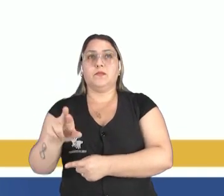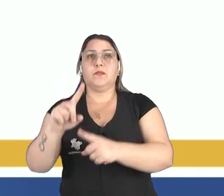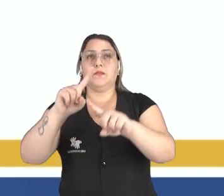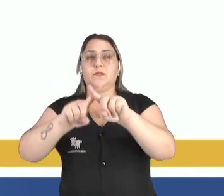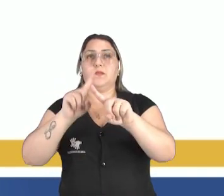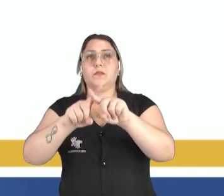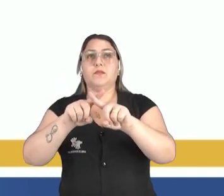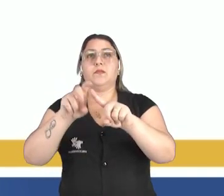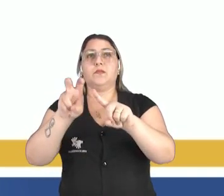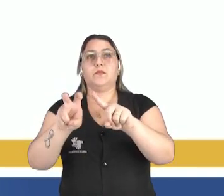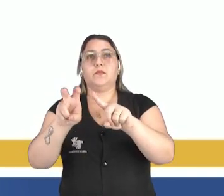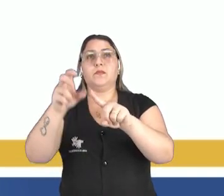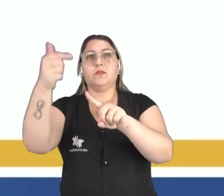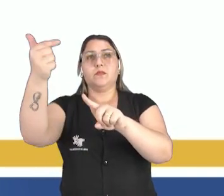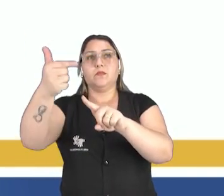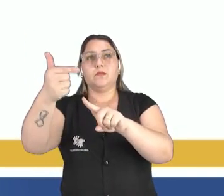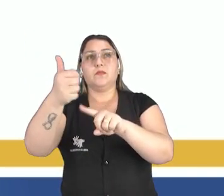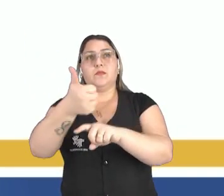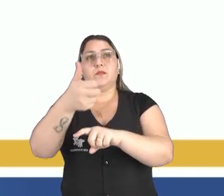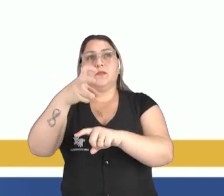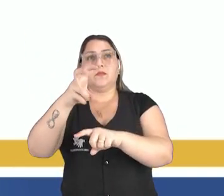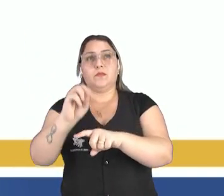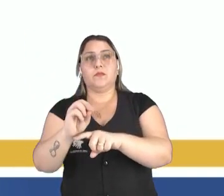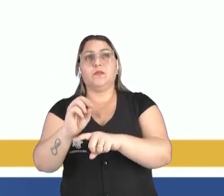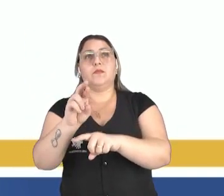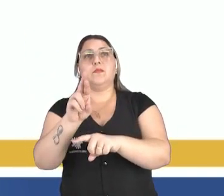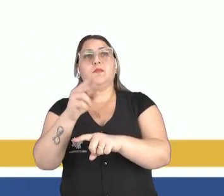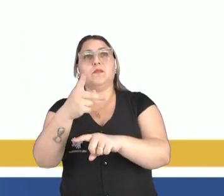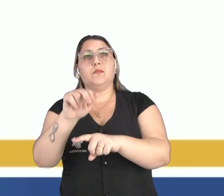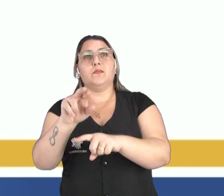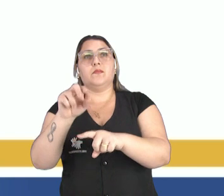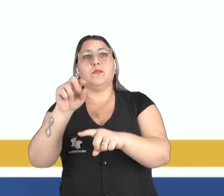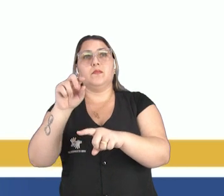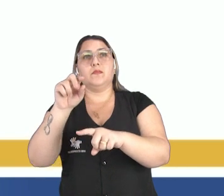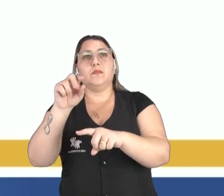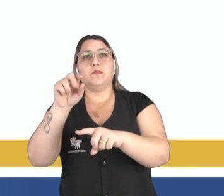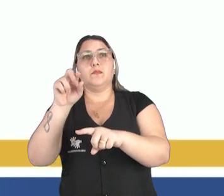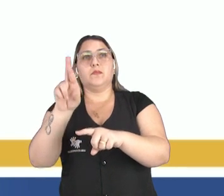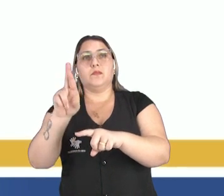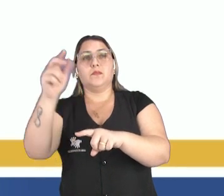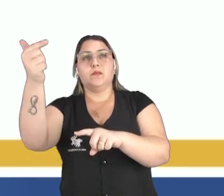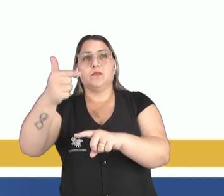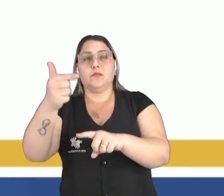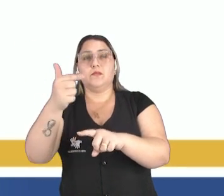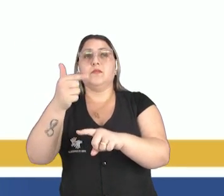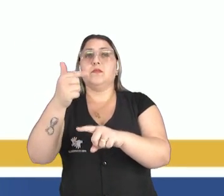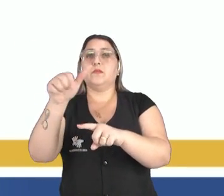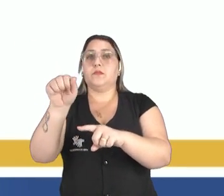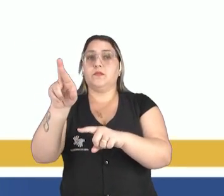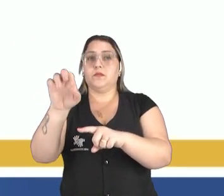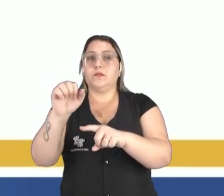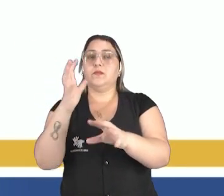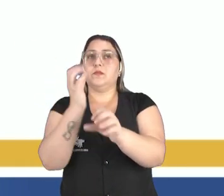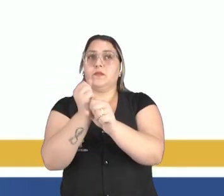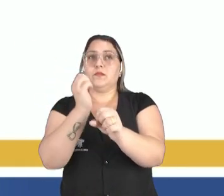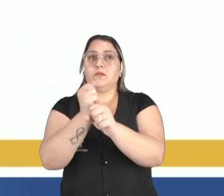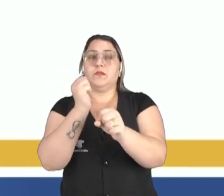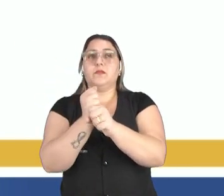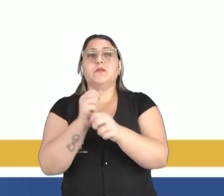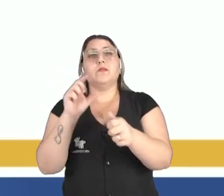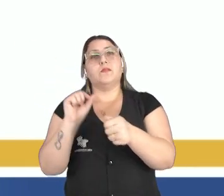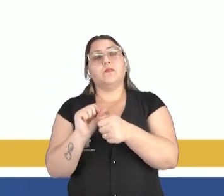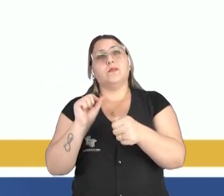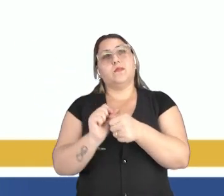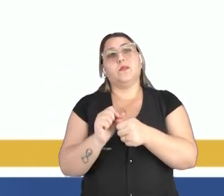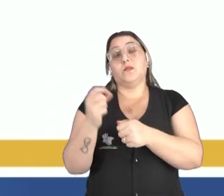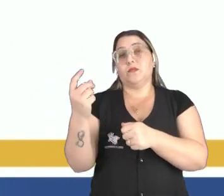ao quadrado, que vai me dar 150πr ao quadrado, tá? É a área total. Eu estou fazendo a área total relacionada à área